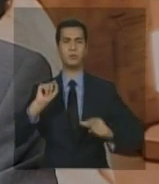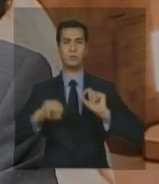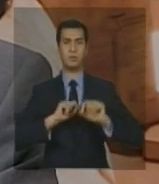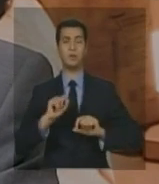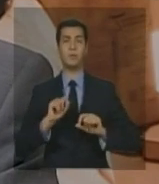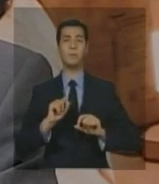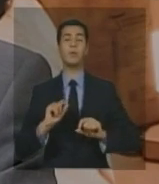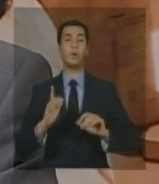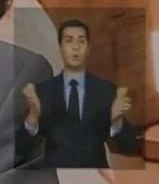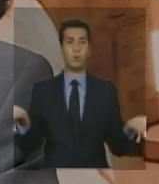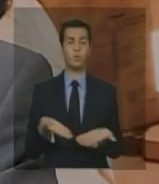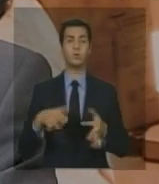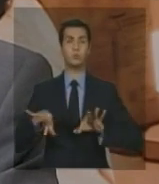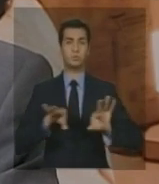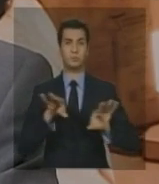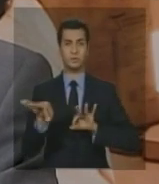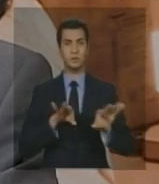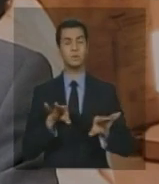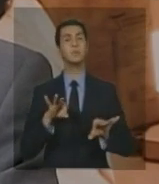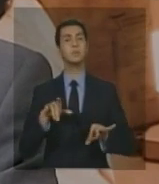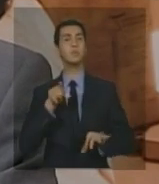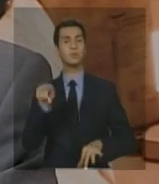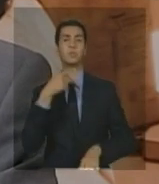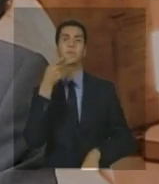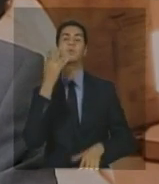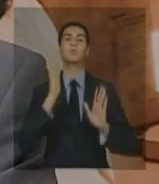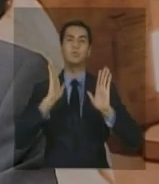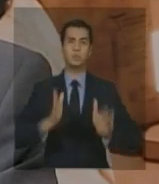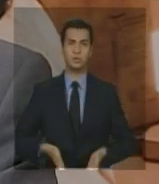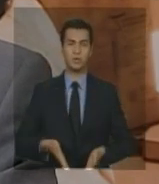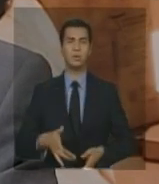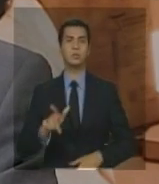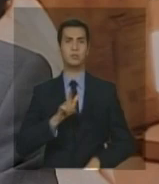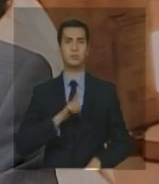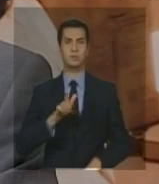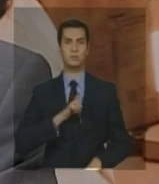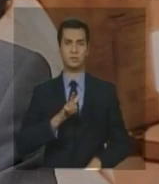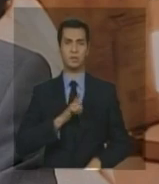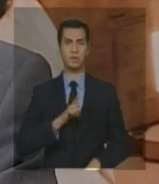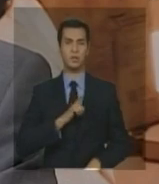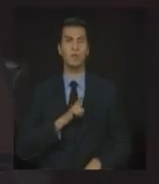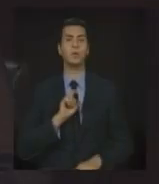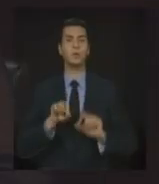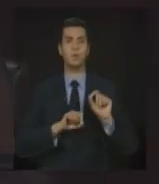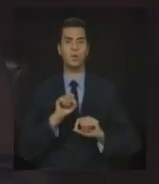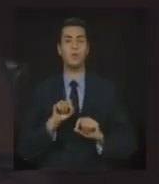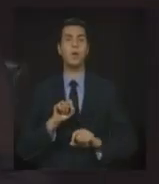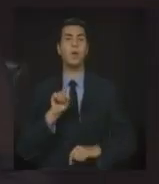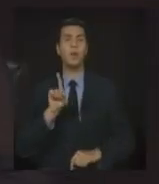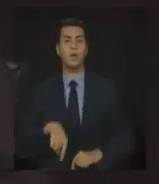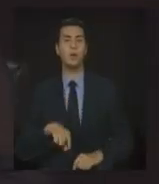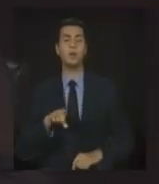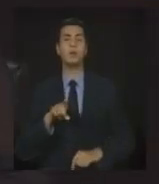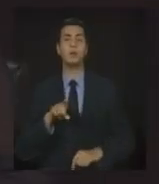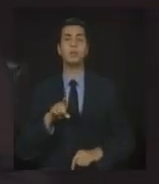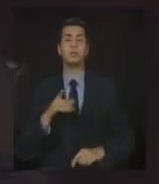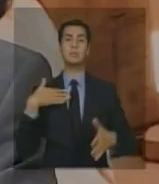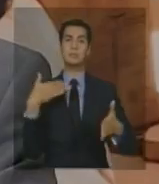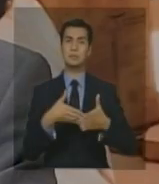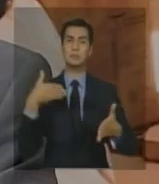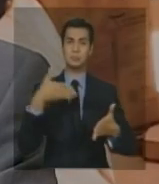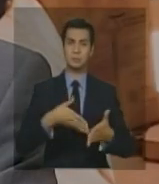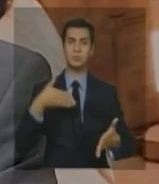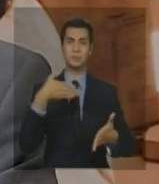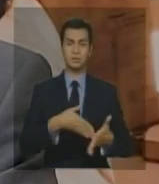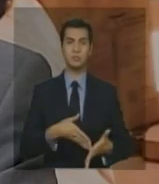lançamos hoje, você já falou no início, o Plano Nacional dos Direitos das Pessoas com Deficiência, o Ver Sem Limite,